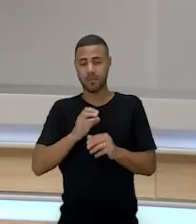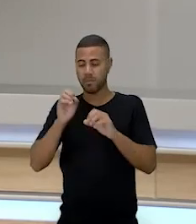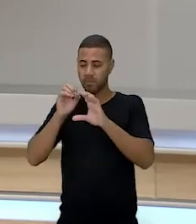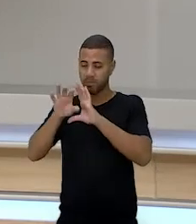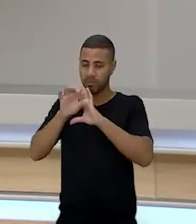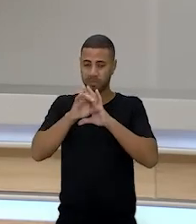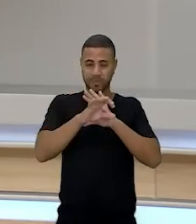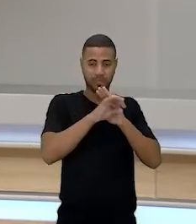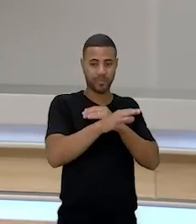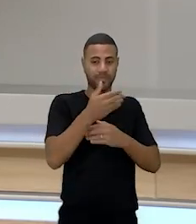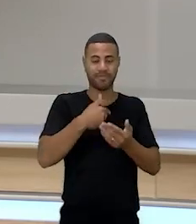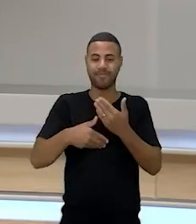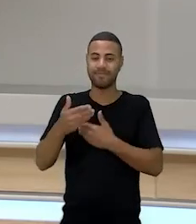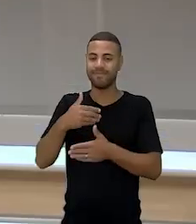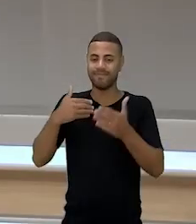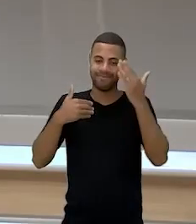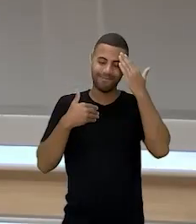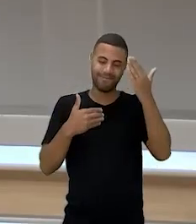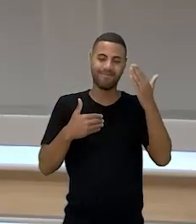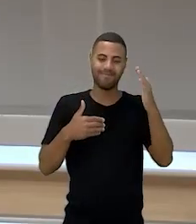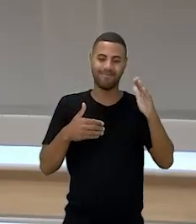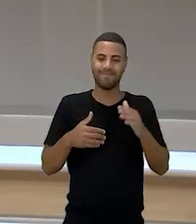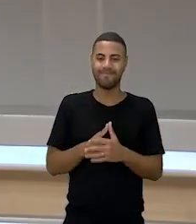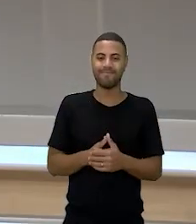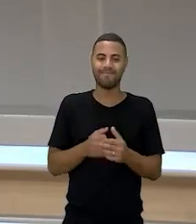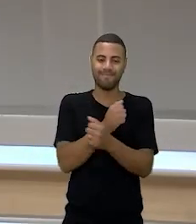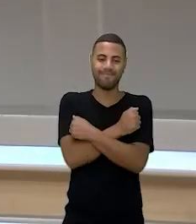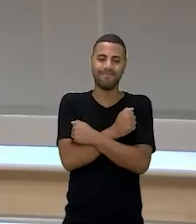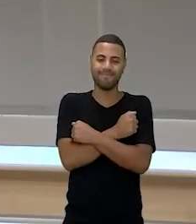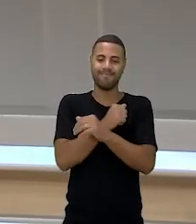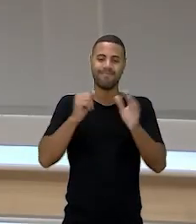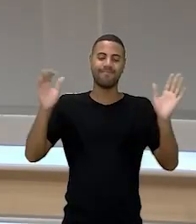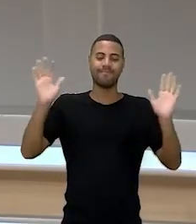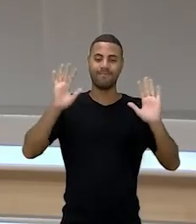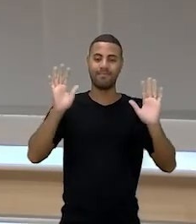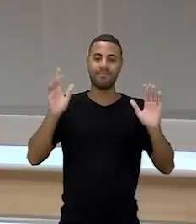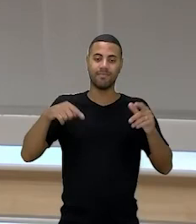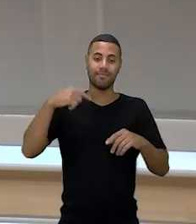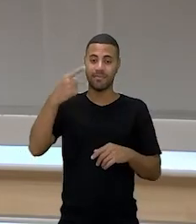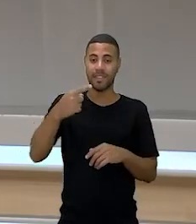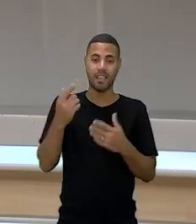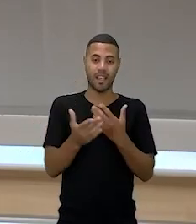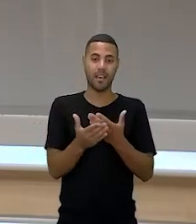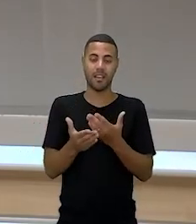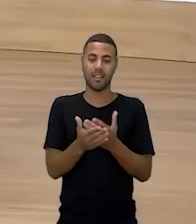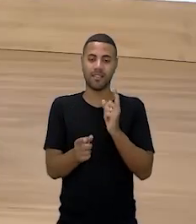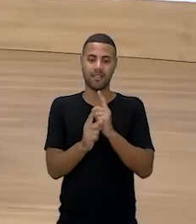muito bacana. Parabéns, Nenci. Valeu. Obrigado pela convite. Um abraço, estudantes, abraço, até a próxima aula.